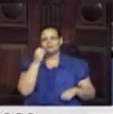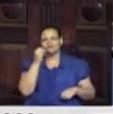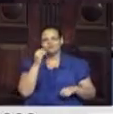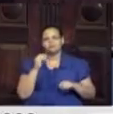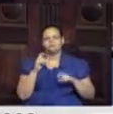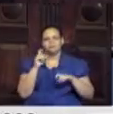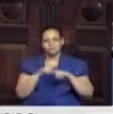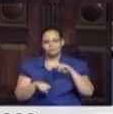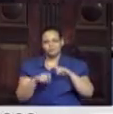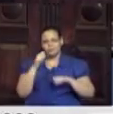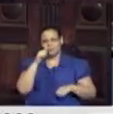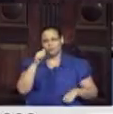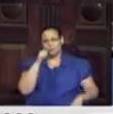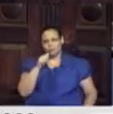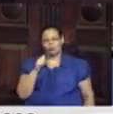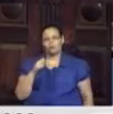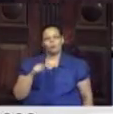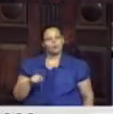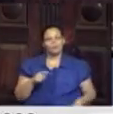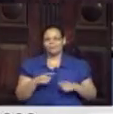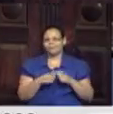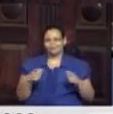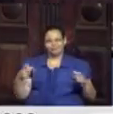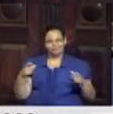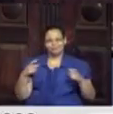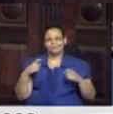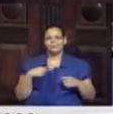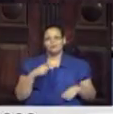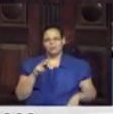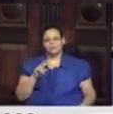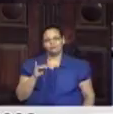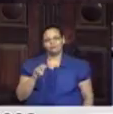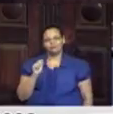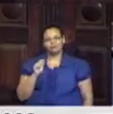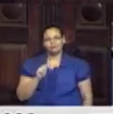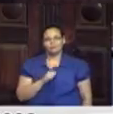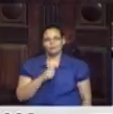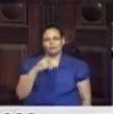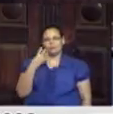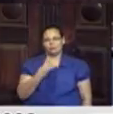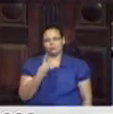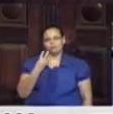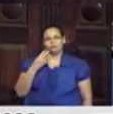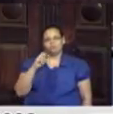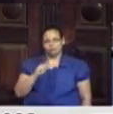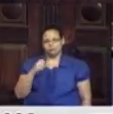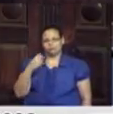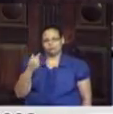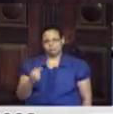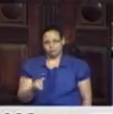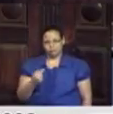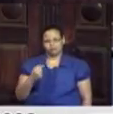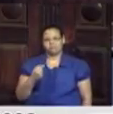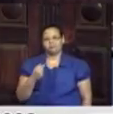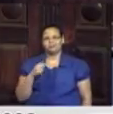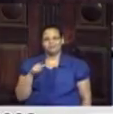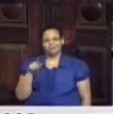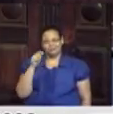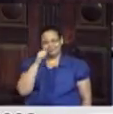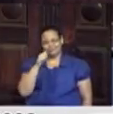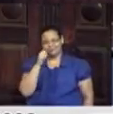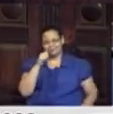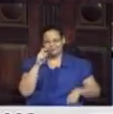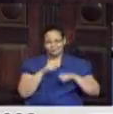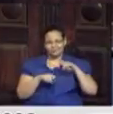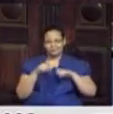as mulheres são, de longe, as maiores vítimas. 4.887 casos registrados de estupro em